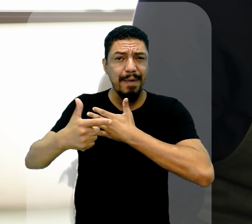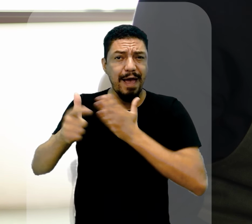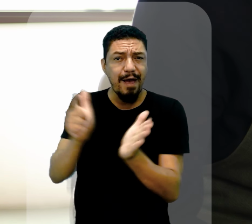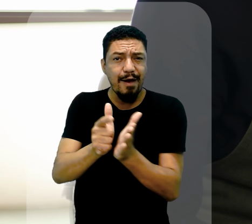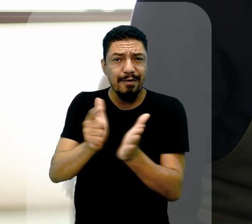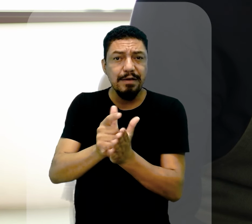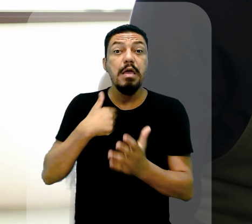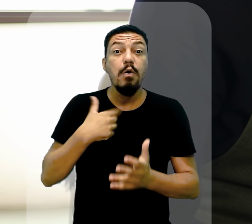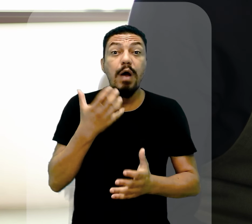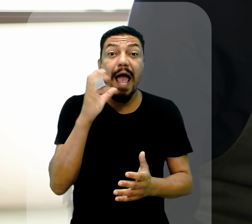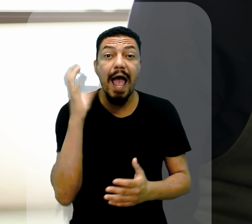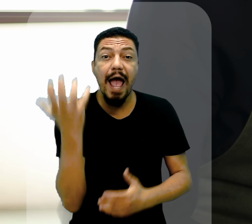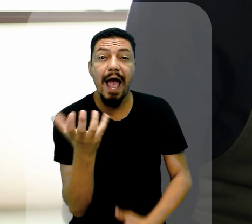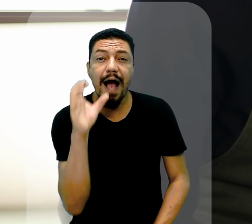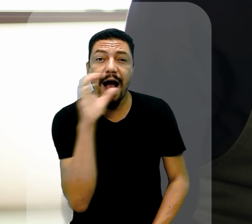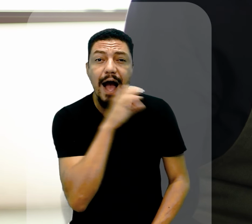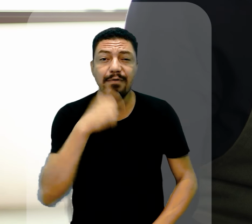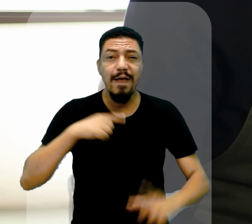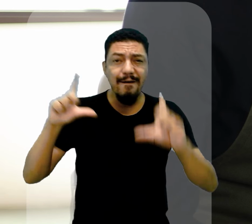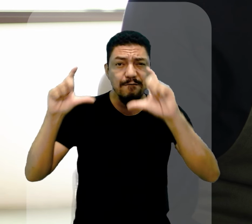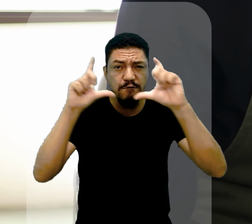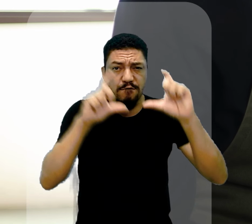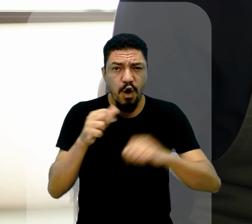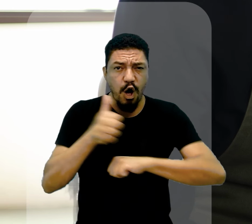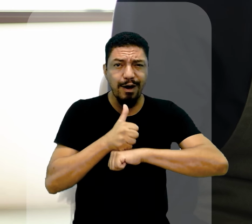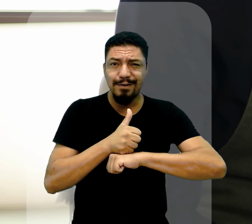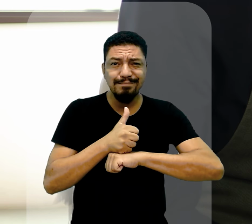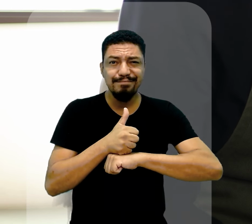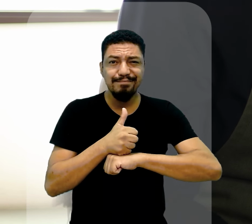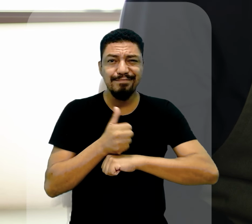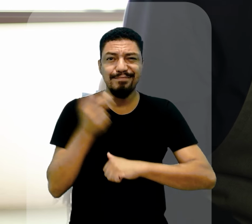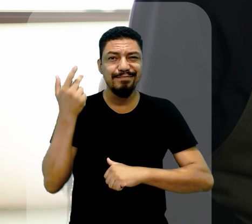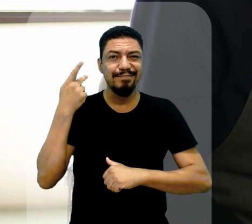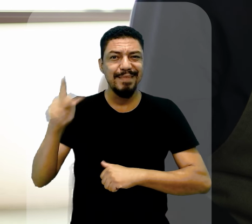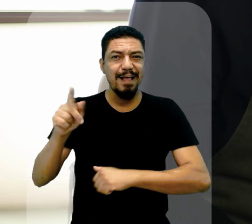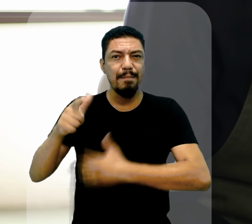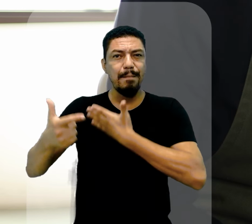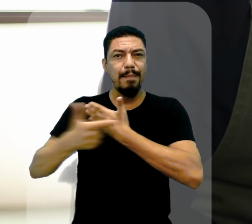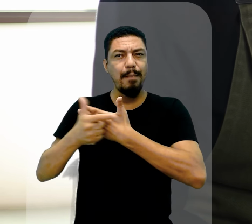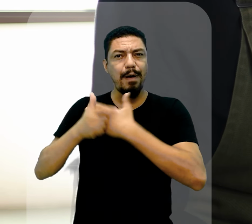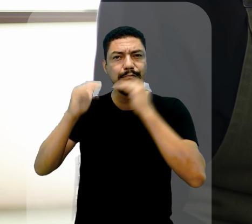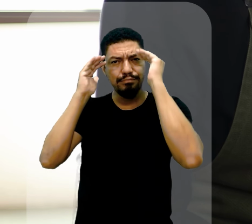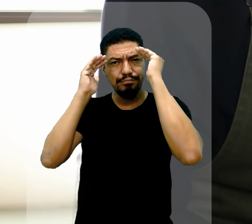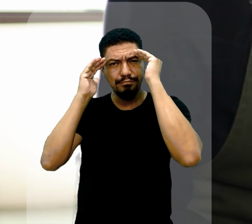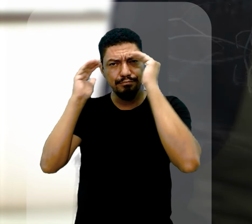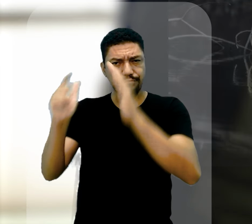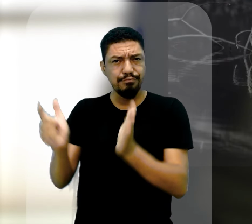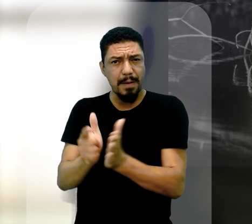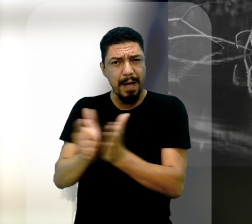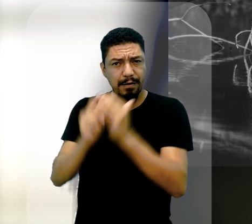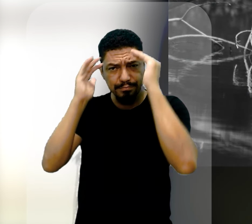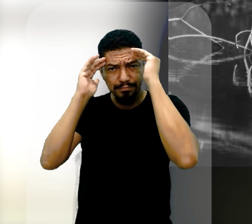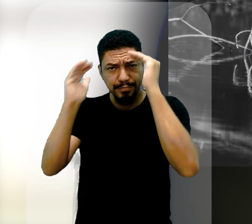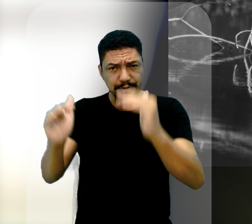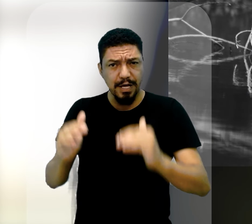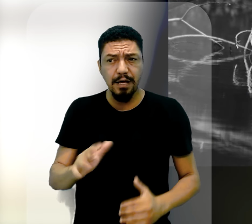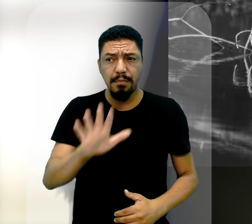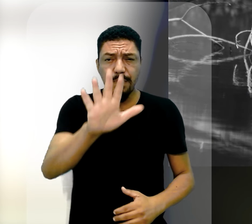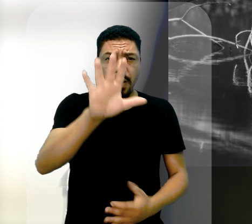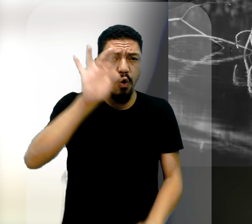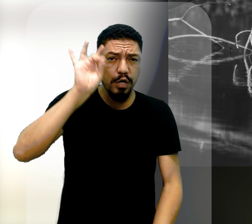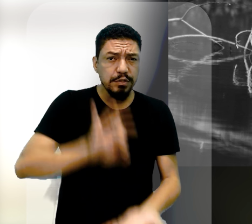agora. E a outra camada é o original, que podia ser a realidade que eu fotografo. Nesse caso eu